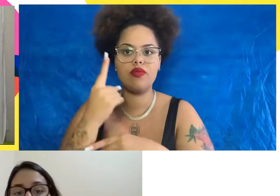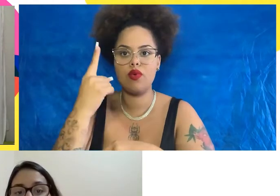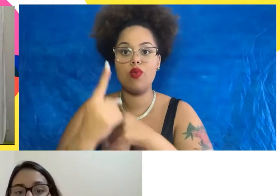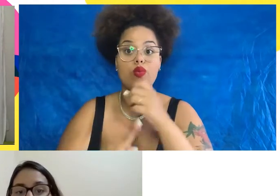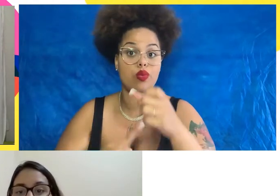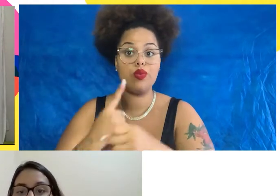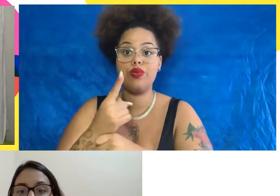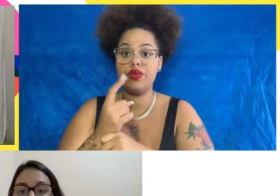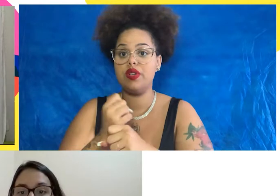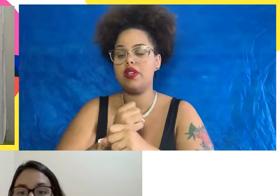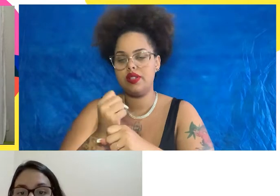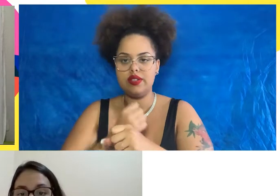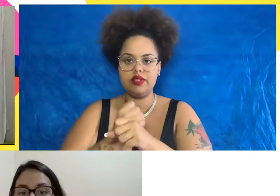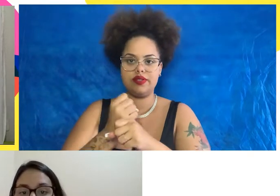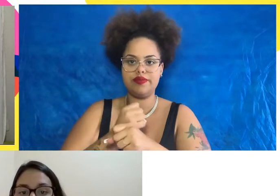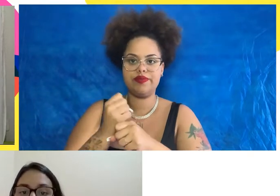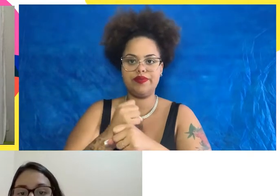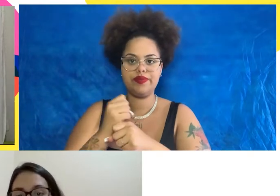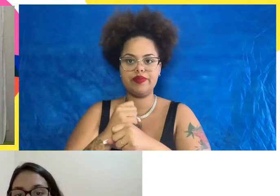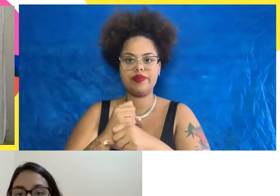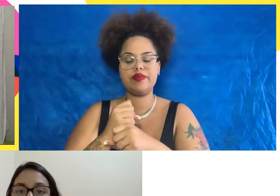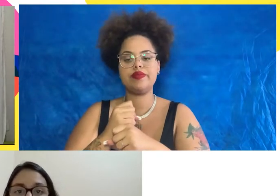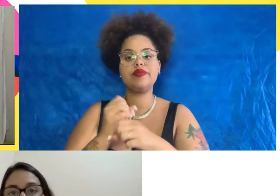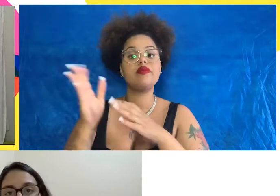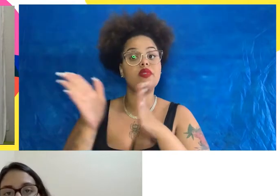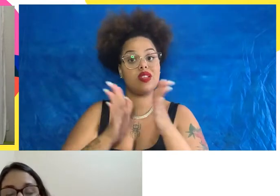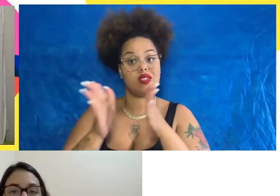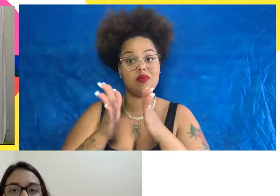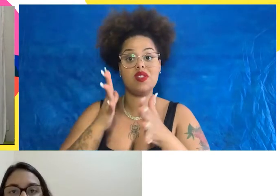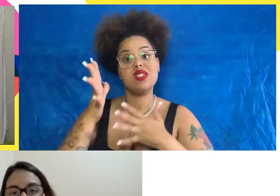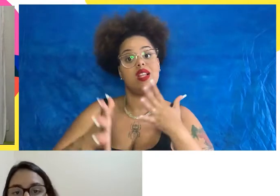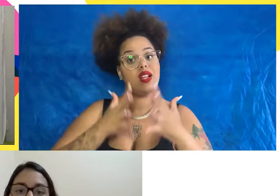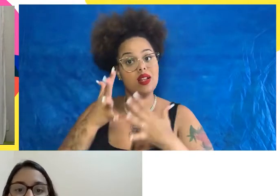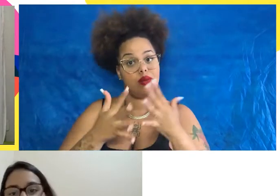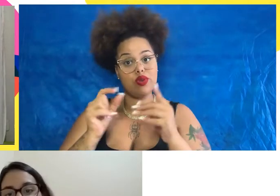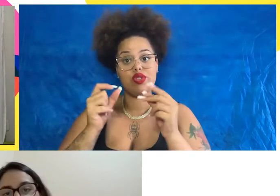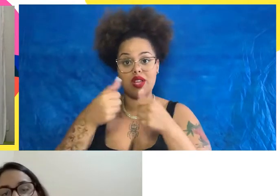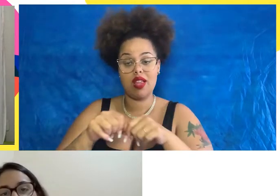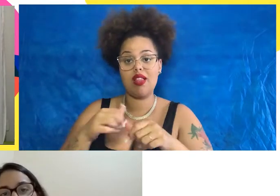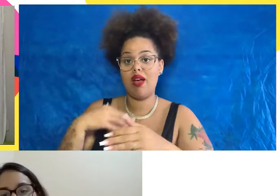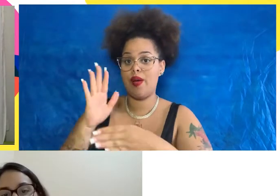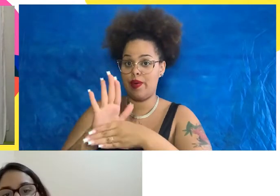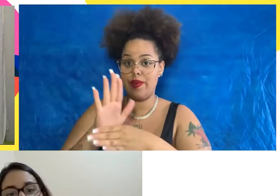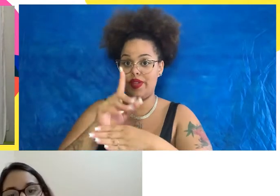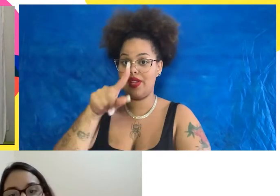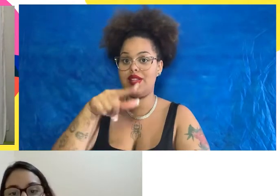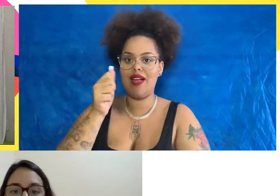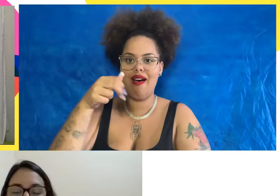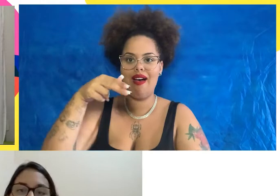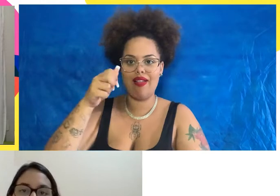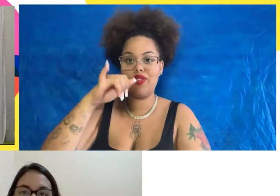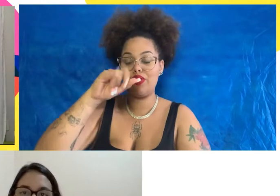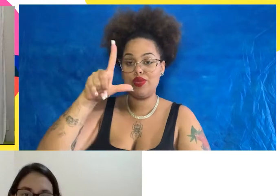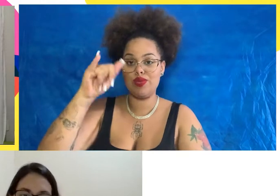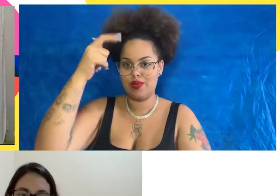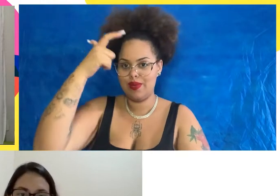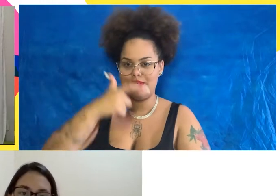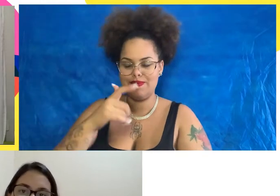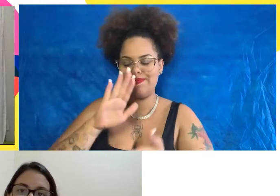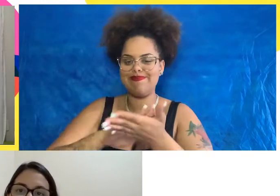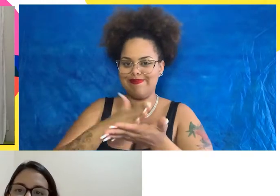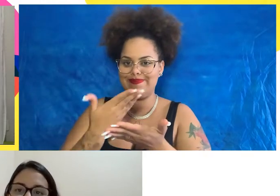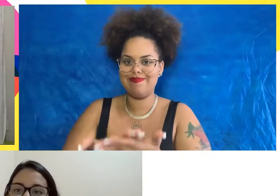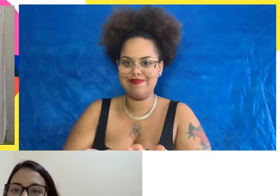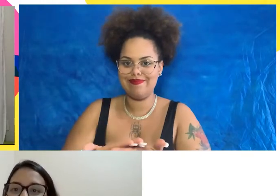né? Com acessibilidade em Libras. Hoje quem está acompanhando a gente é a Ana Júlia, nossa